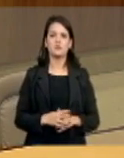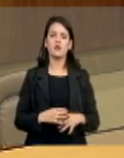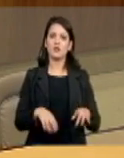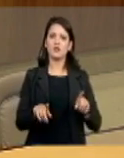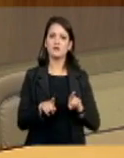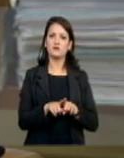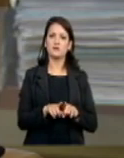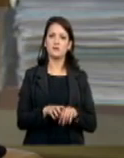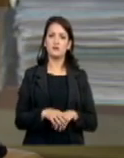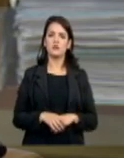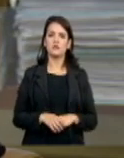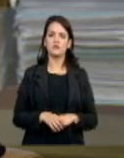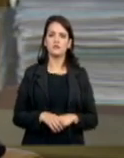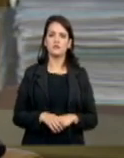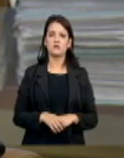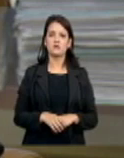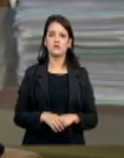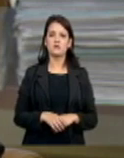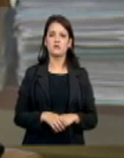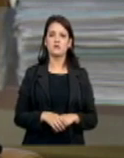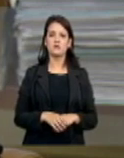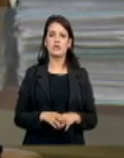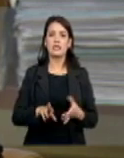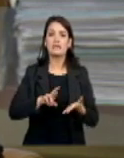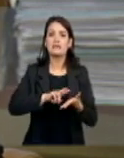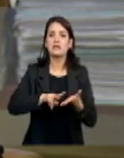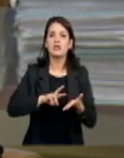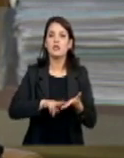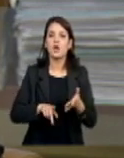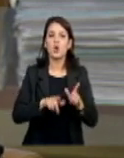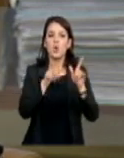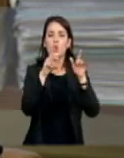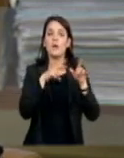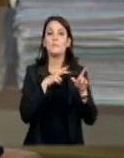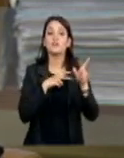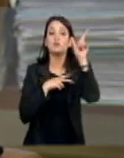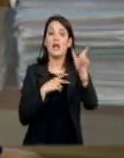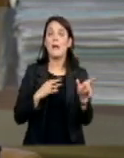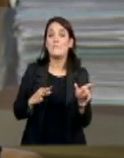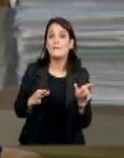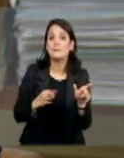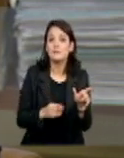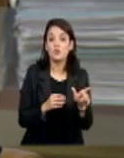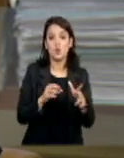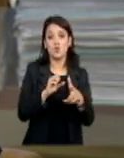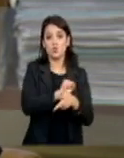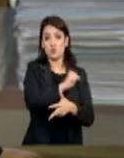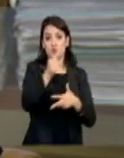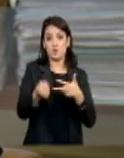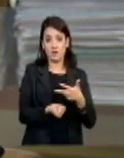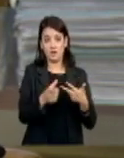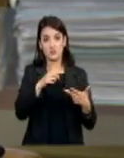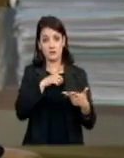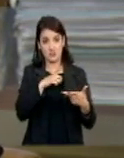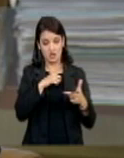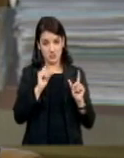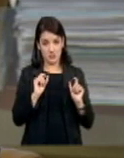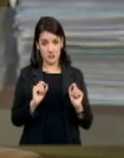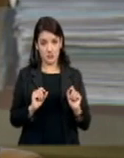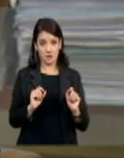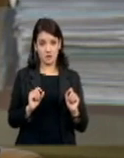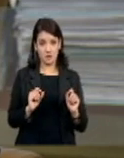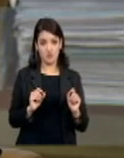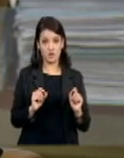que não são absolutos mesmo que não ouçam os poderes e xxi haja investidos os